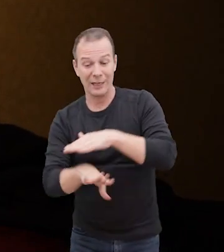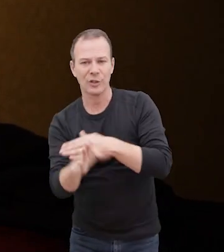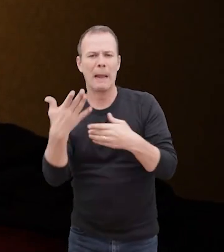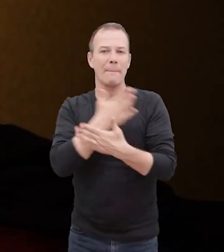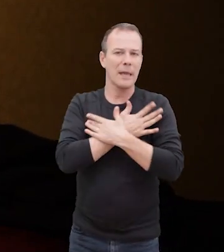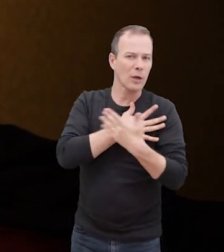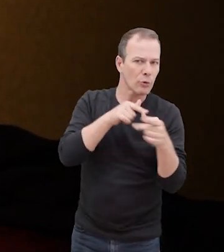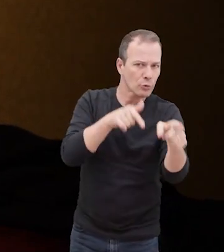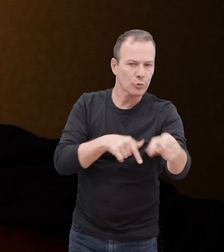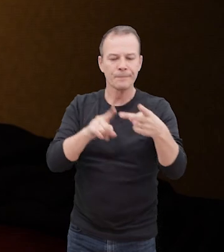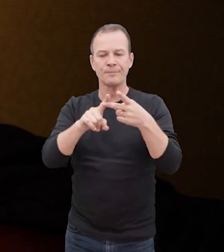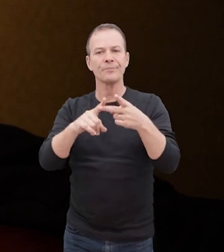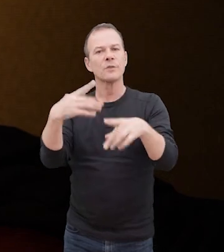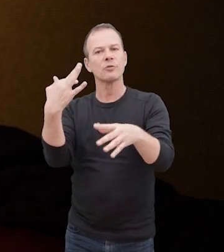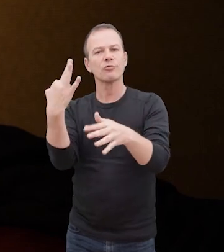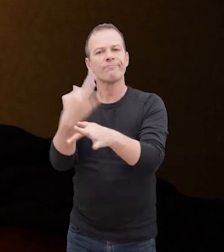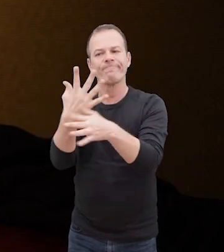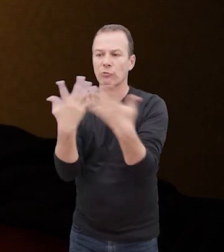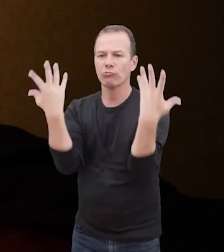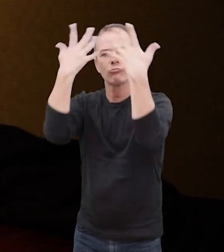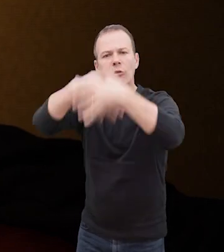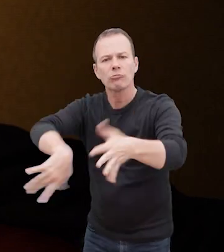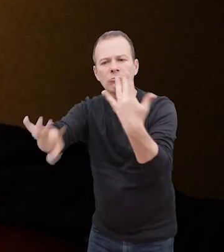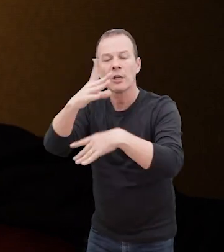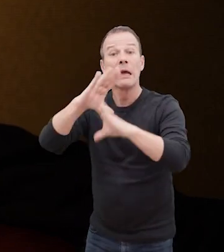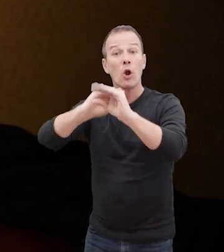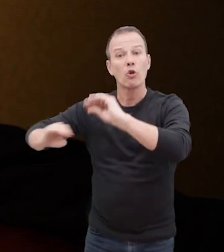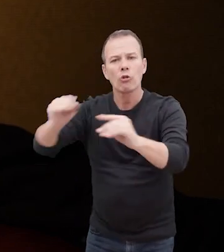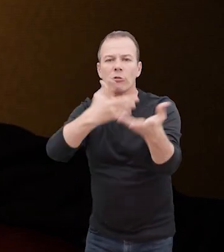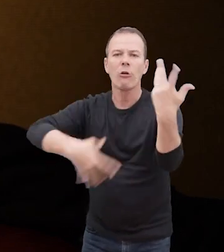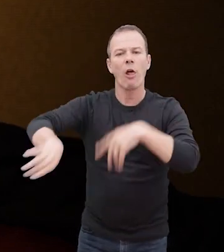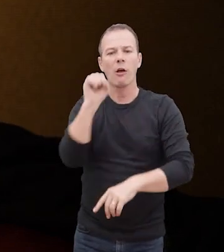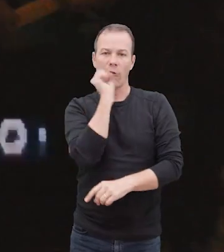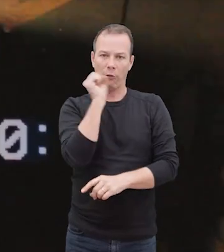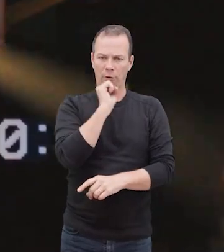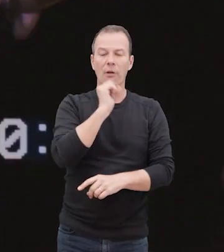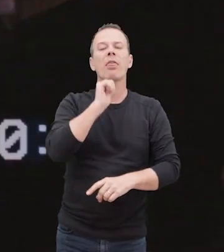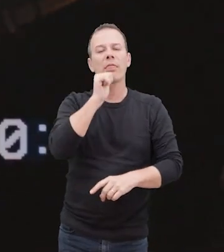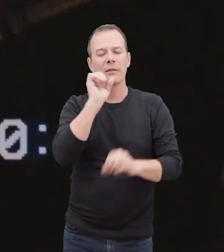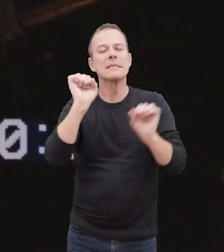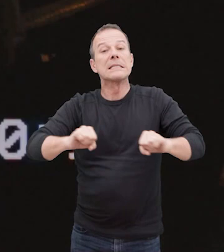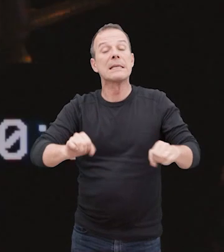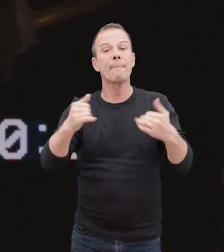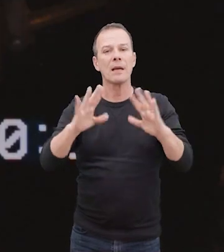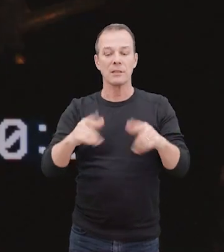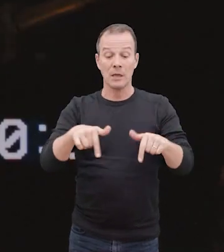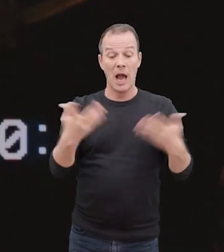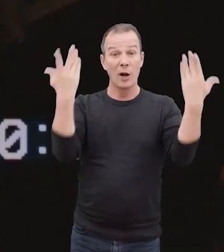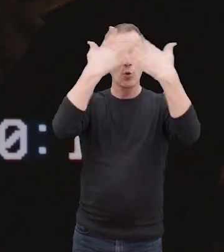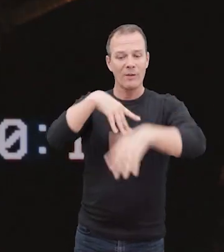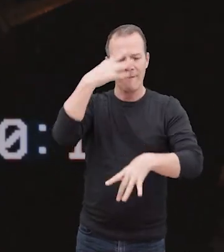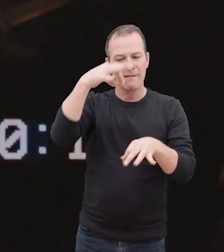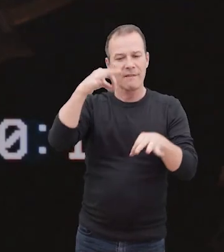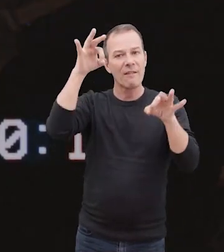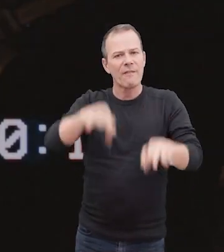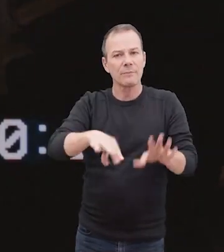amigos, em soirées noturnas, tertúlias, mas foi na noite em Vila